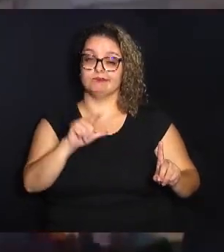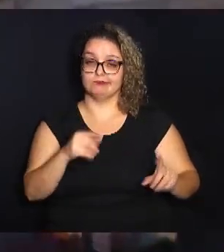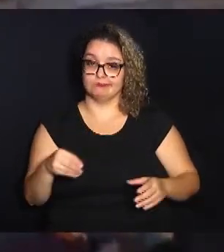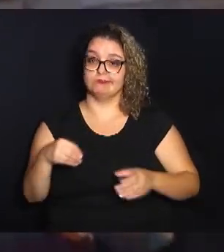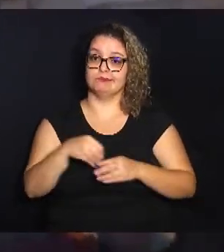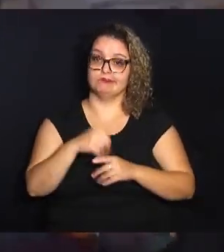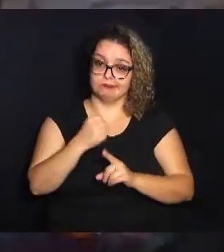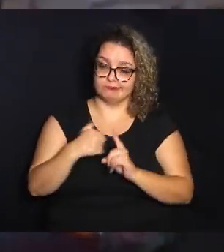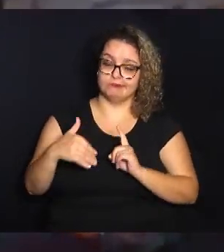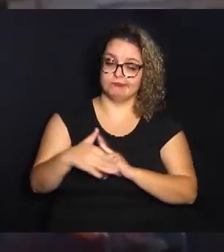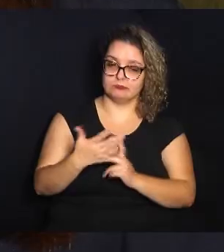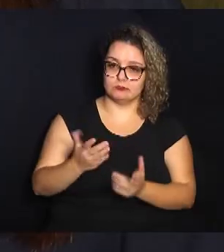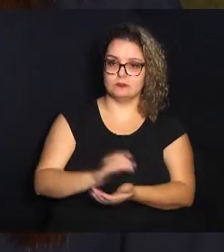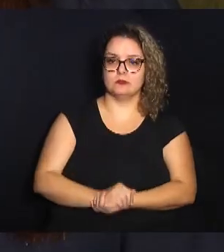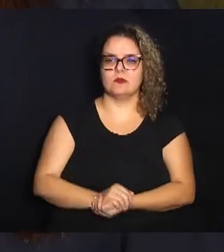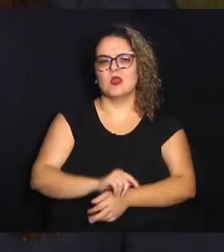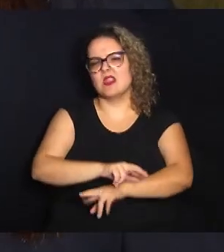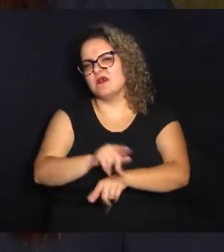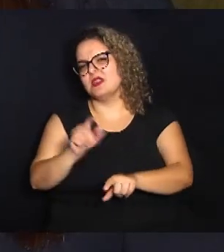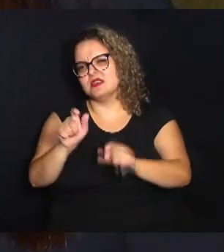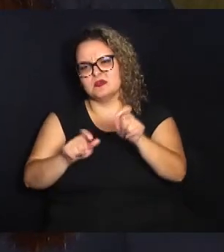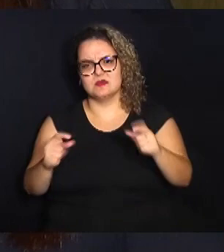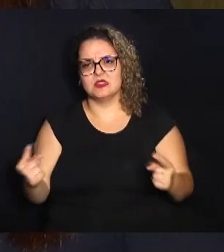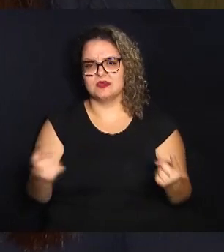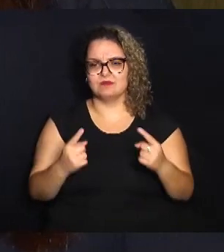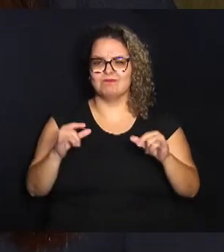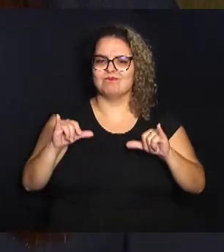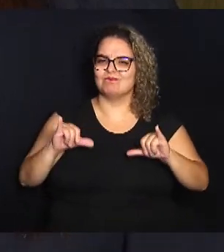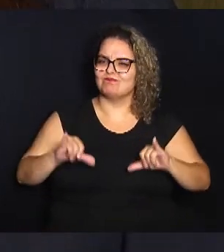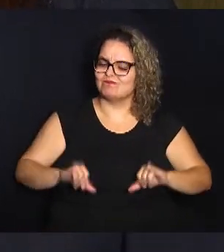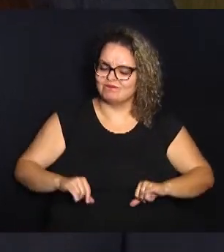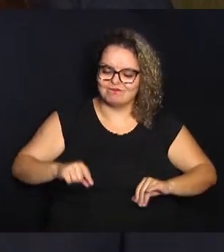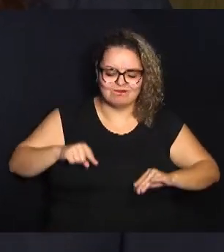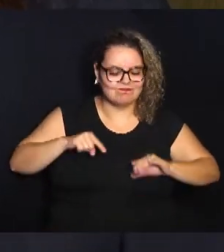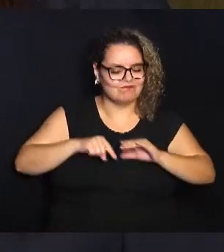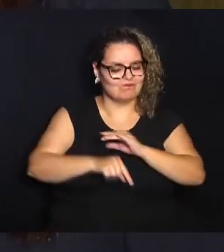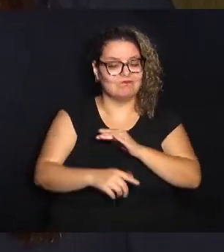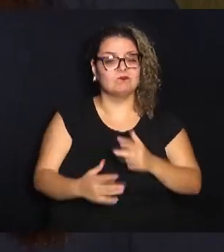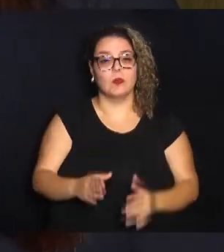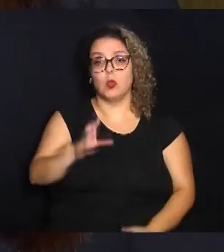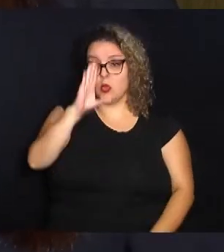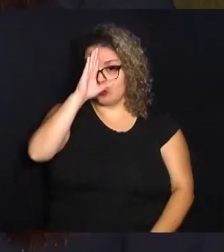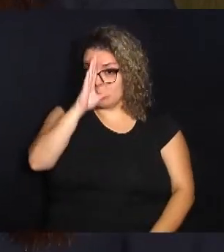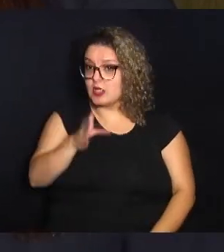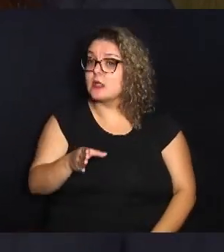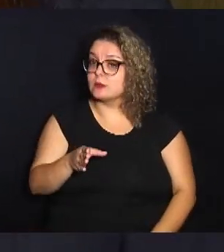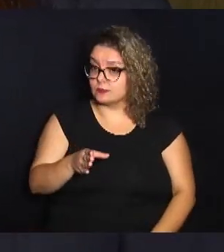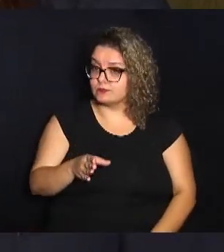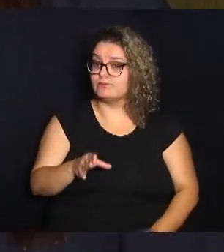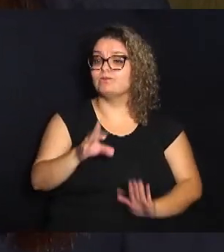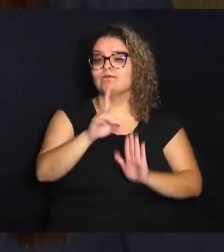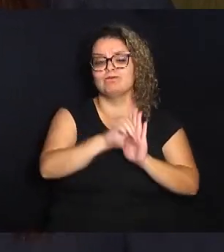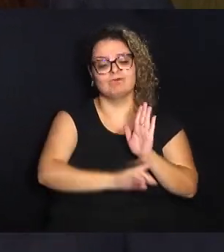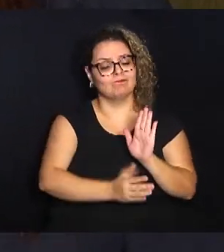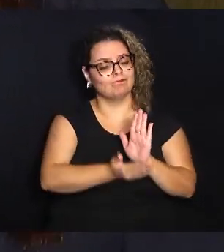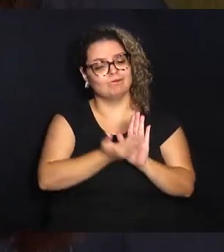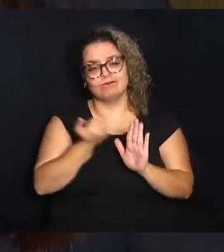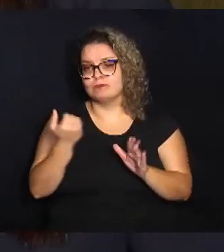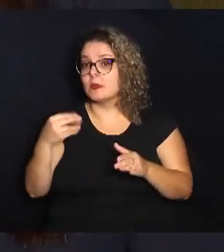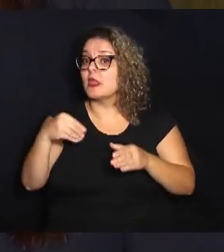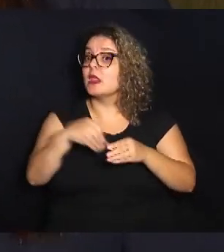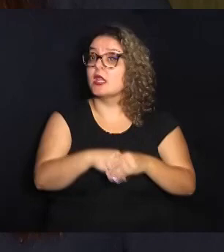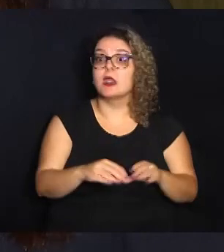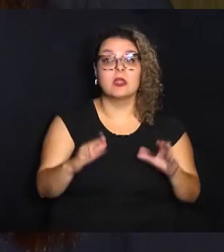persiste na sociedade muitas pessoas chegam aqui numa situação de Sofrimento muito grande também principalmente aquelas com seus direitos